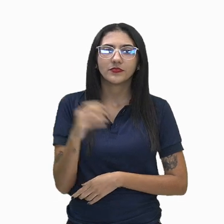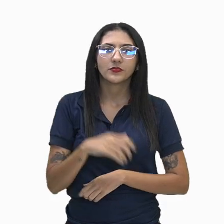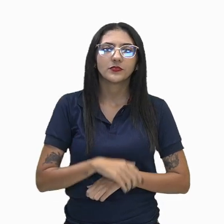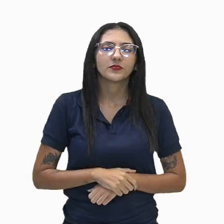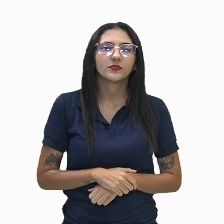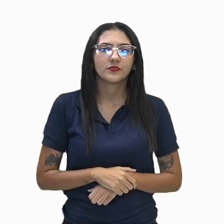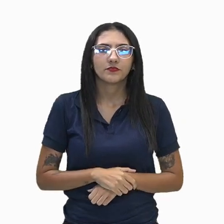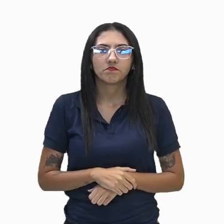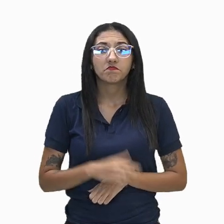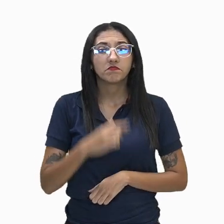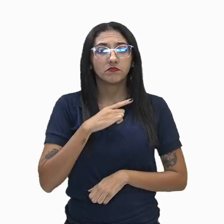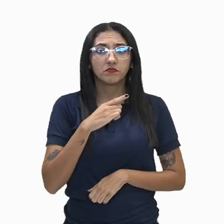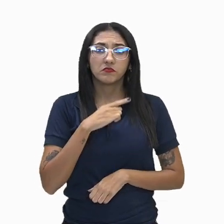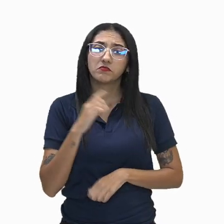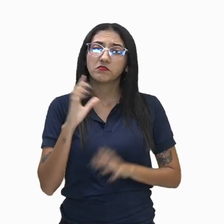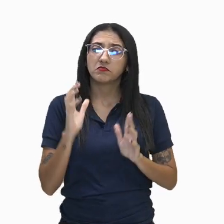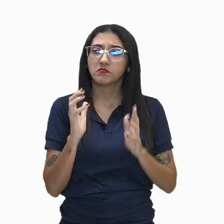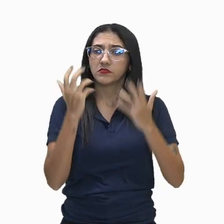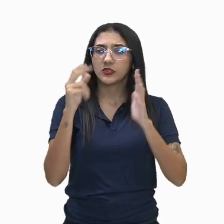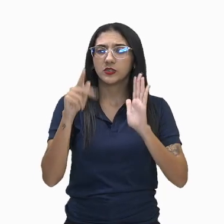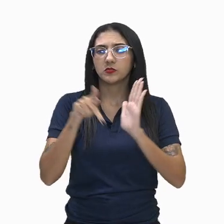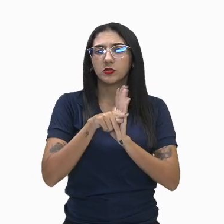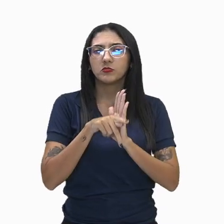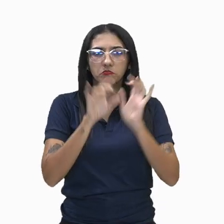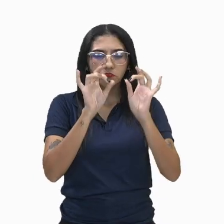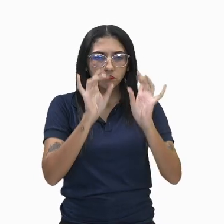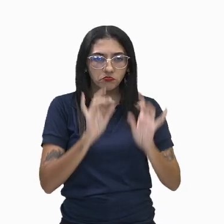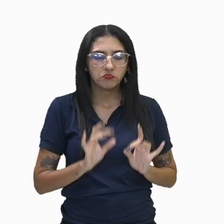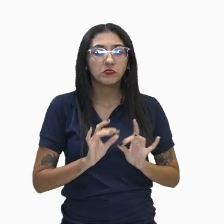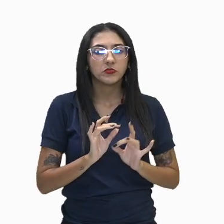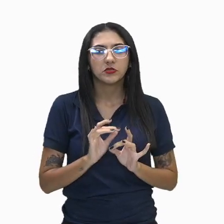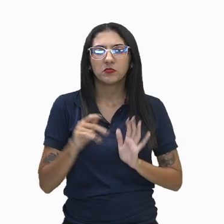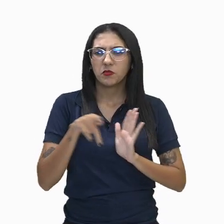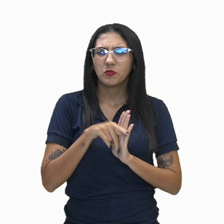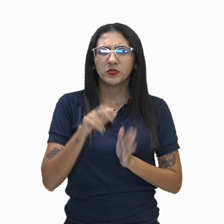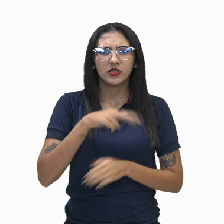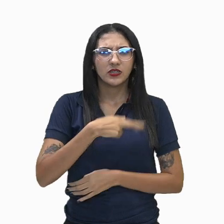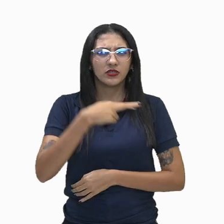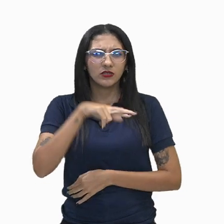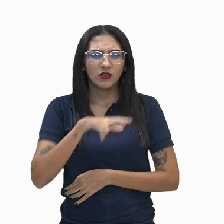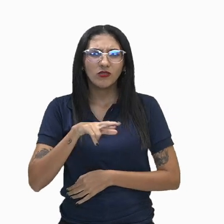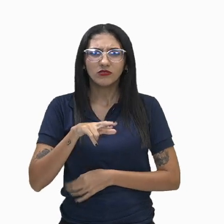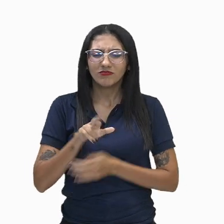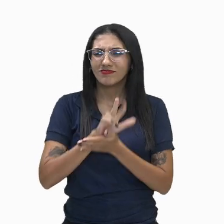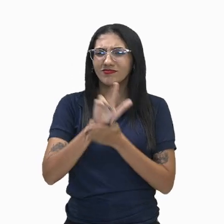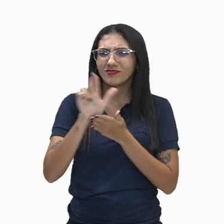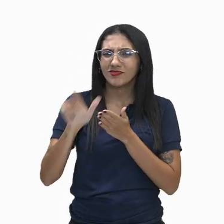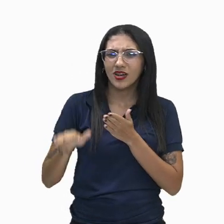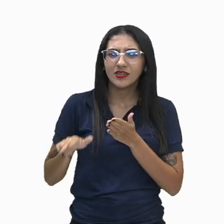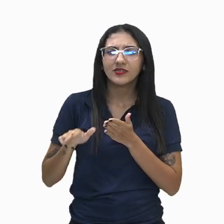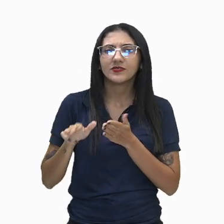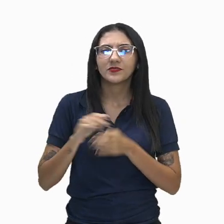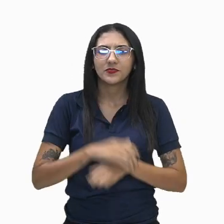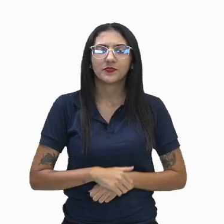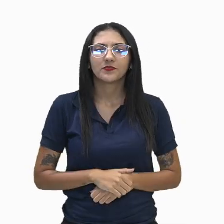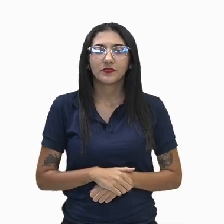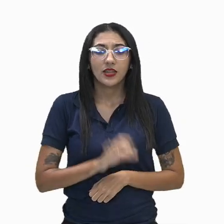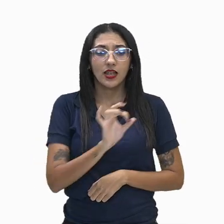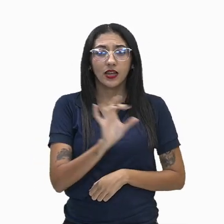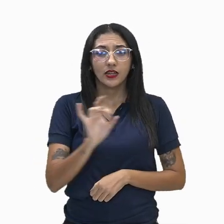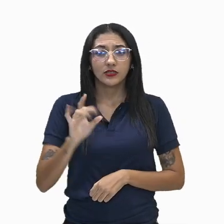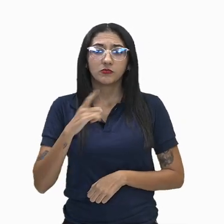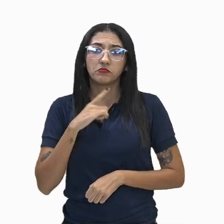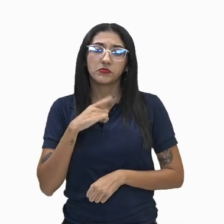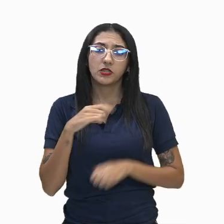Existem as celebrações religiosas, né? Essas celebrações religiosas são tão diversas quanto as próprias religiões, cada uma com